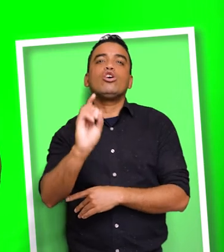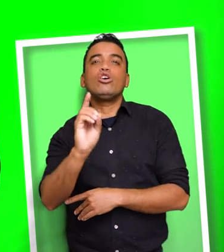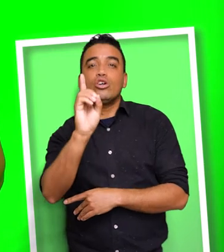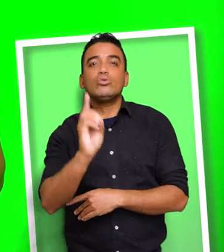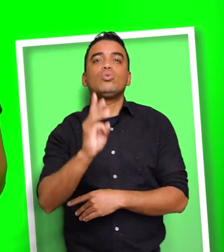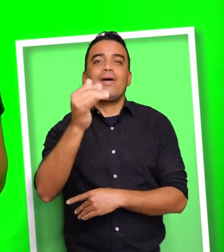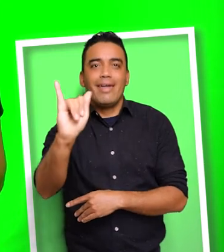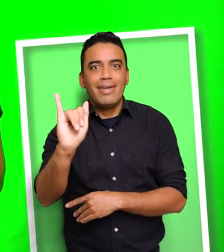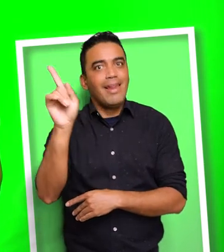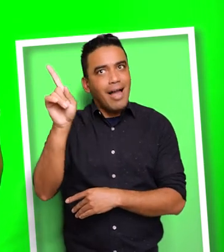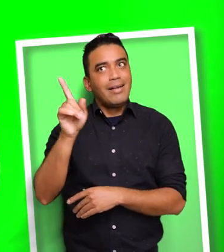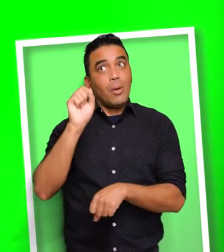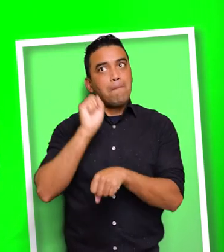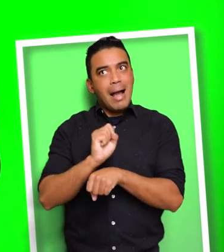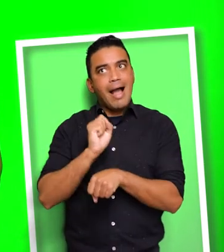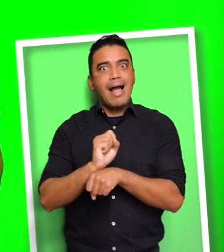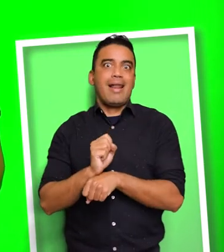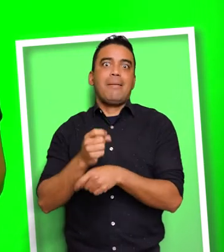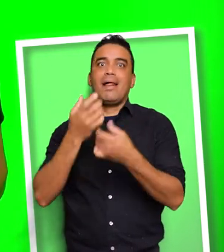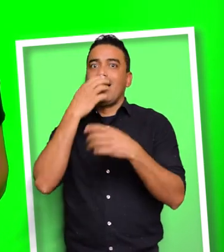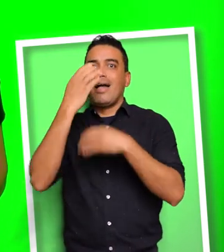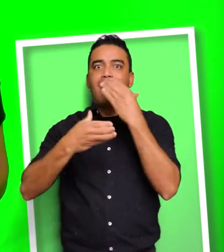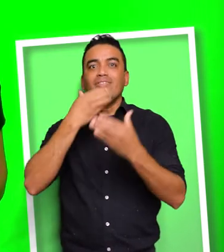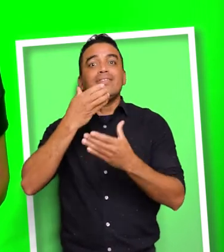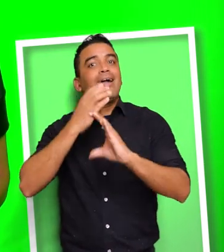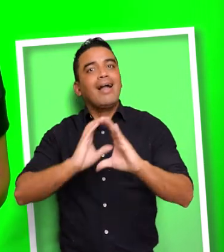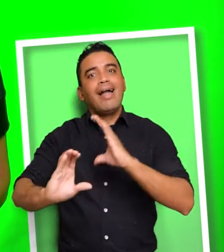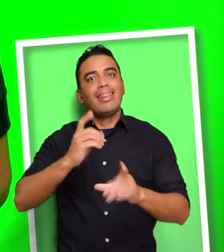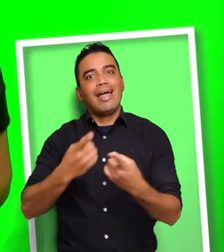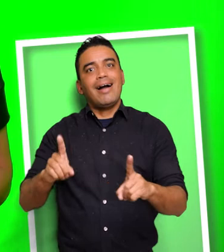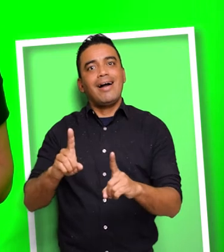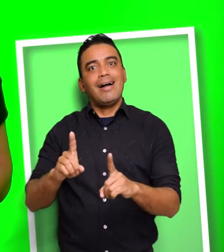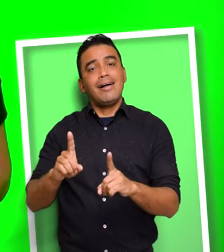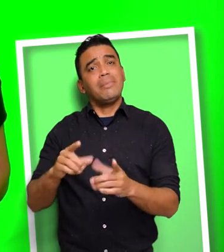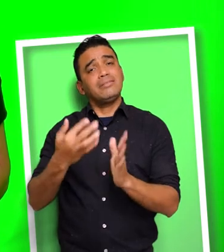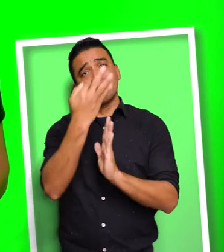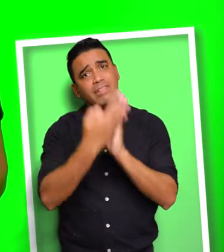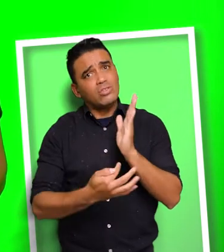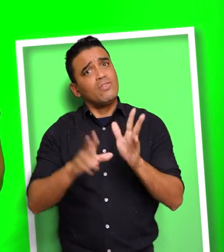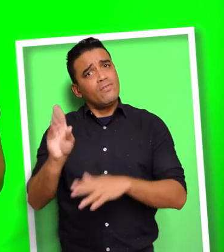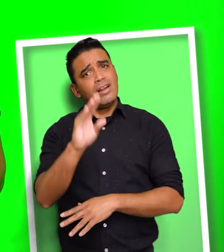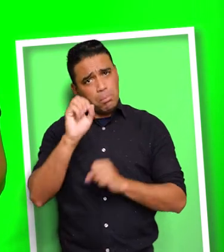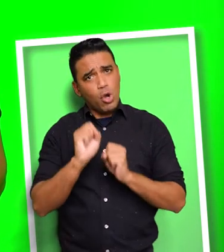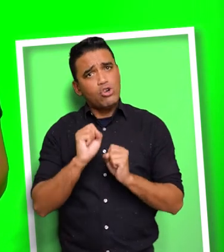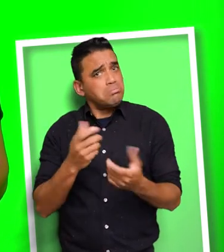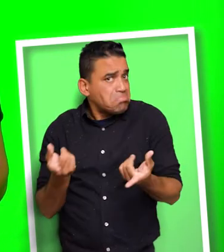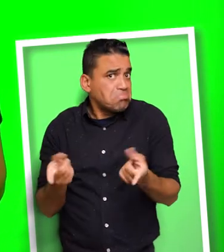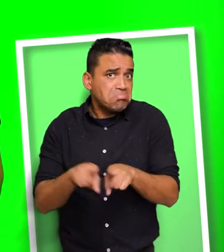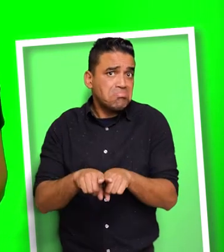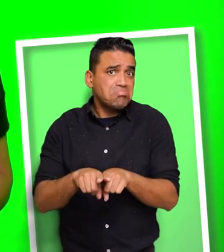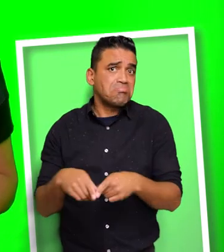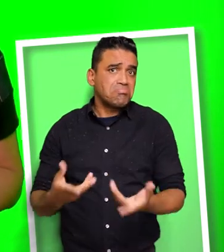para fazer o número, mas na verdade eles vão cantar algo que eles poderiam fazer falando. Então é uma espécie